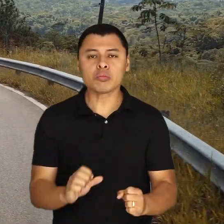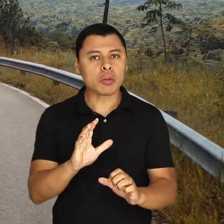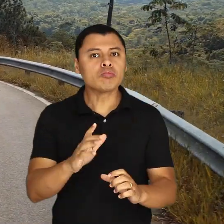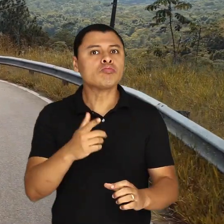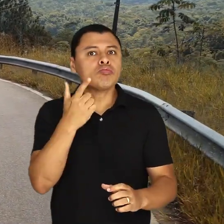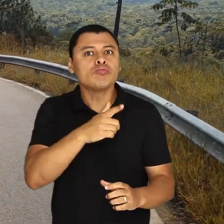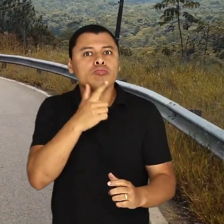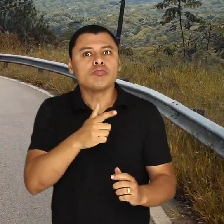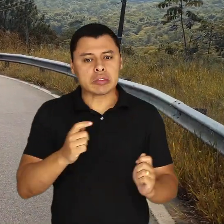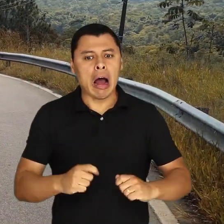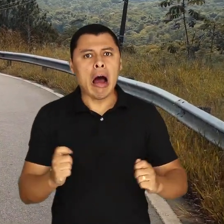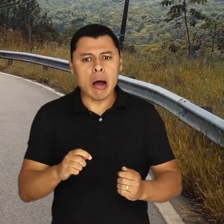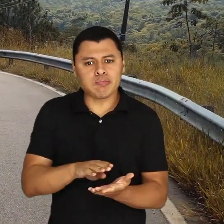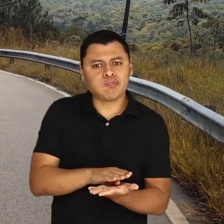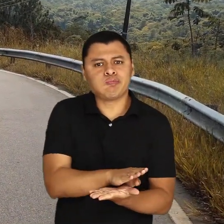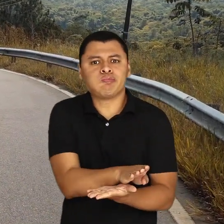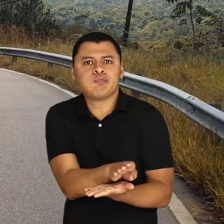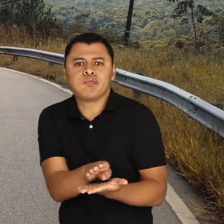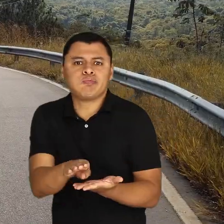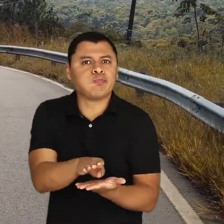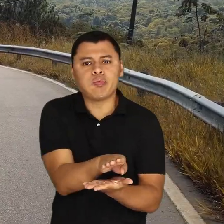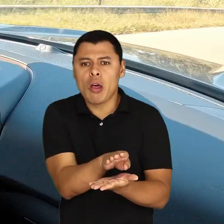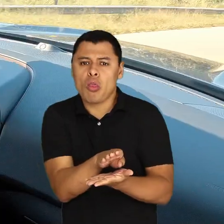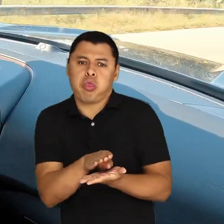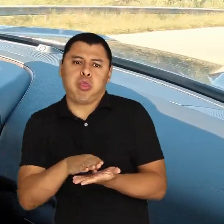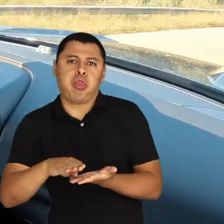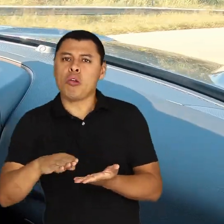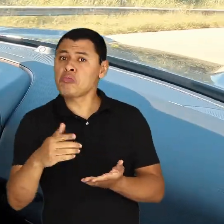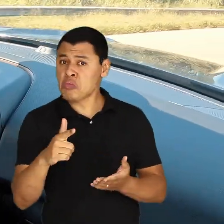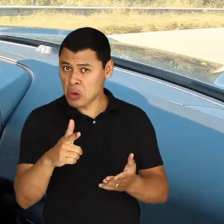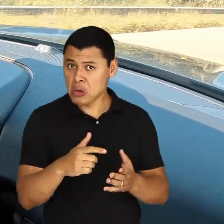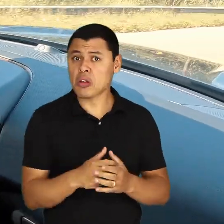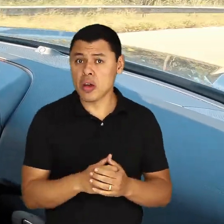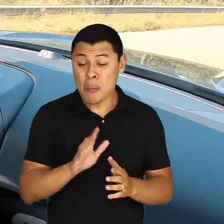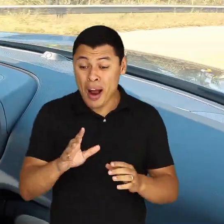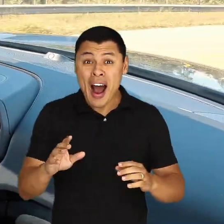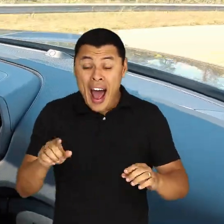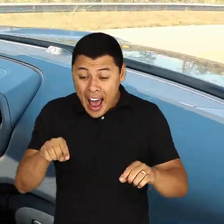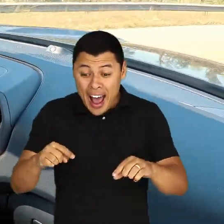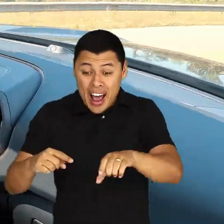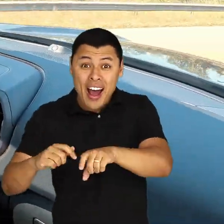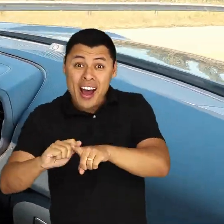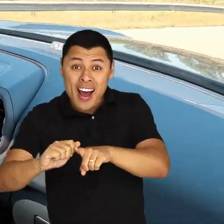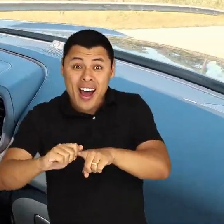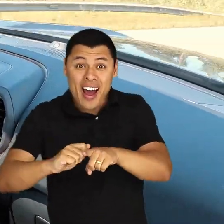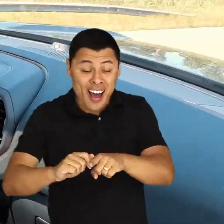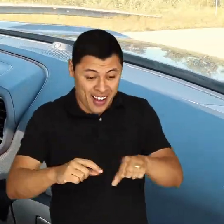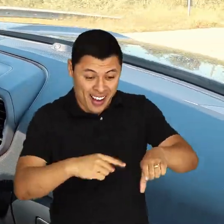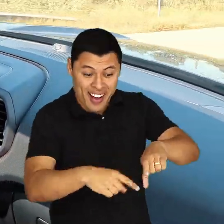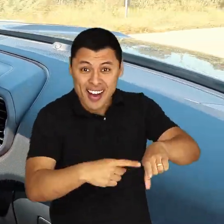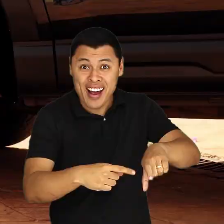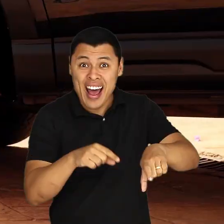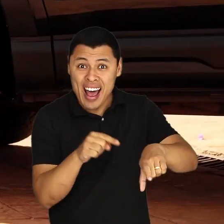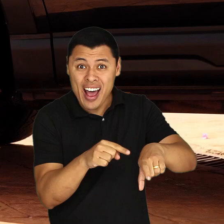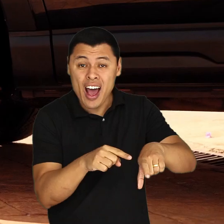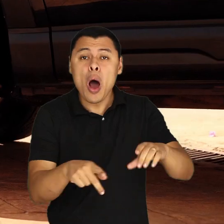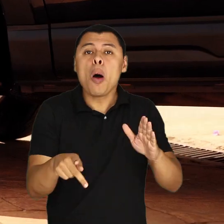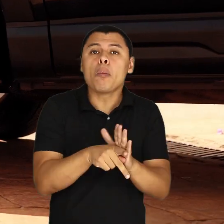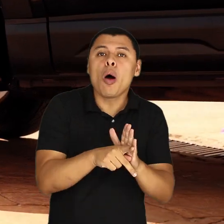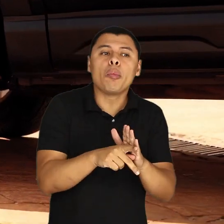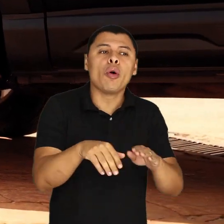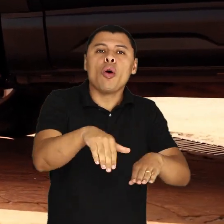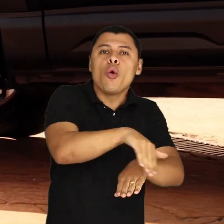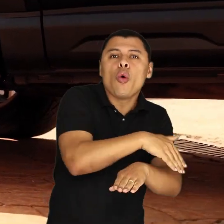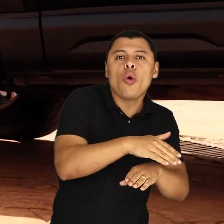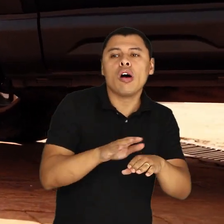então a dinâmica realmente é muito interessante. E ainda considere que esse pneu aqui é um pneu all-terrain, né? Nem é um pneu